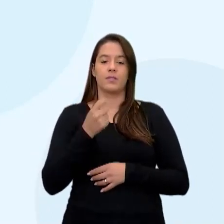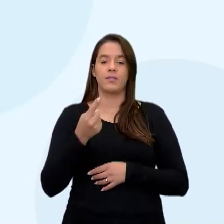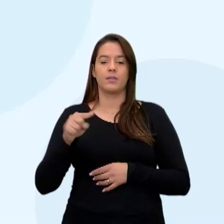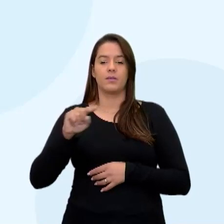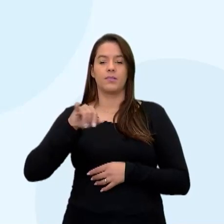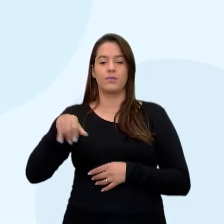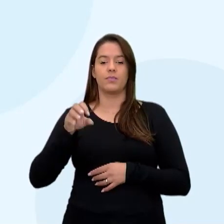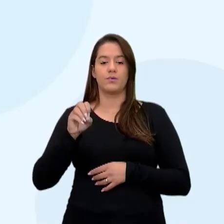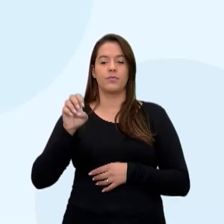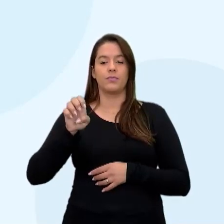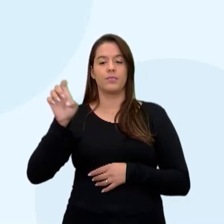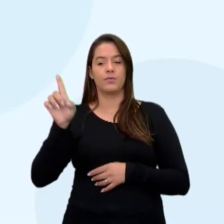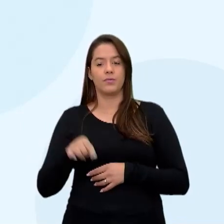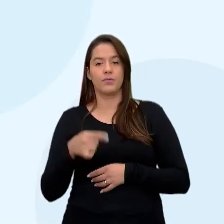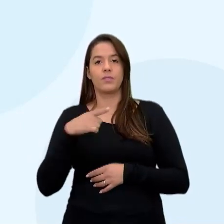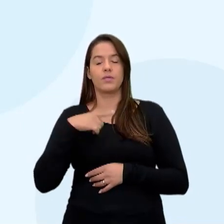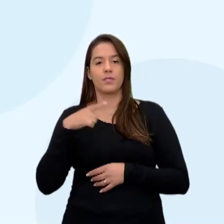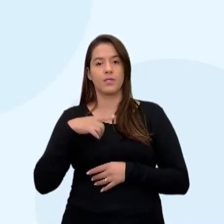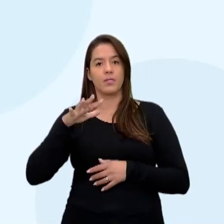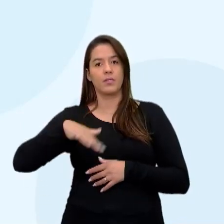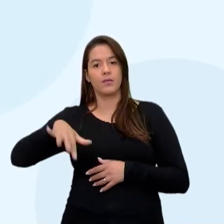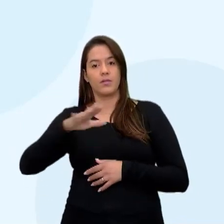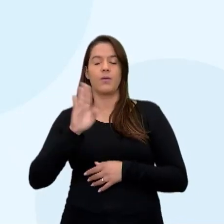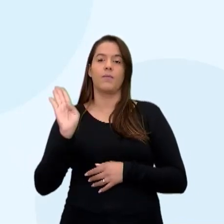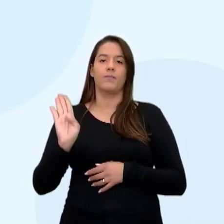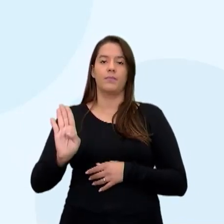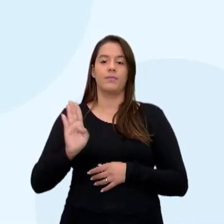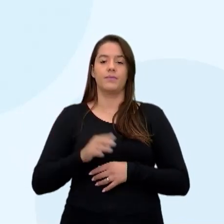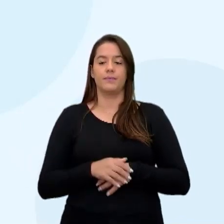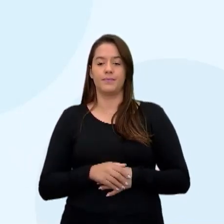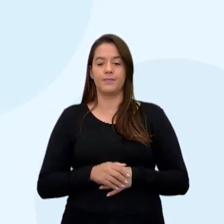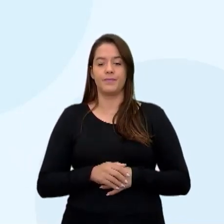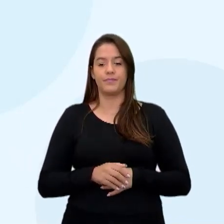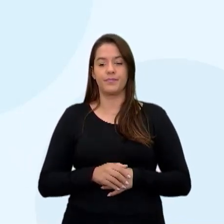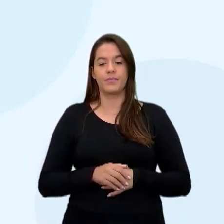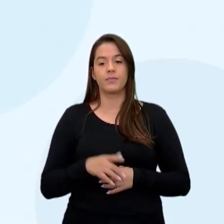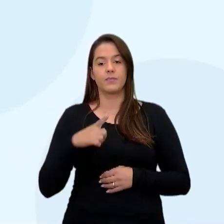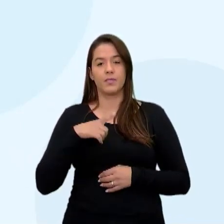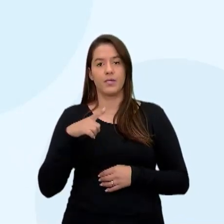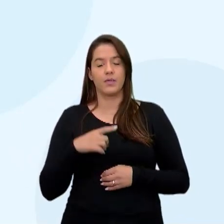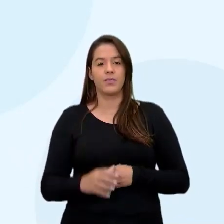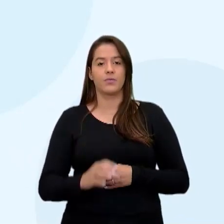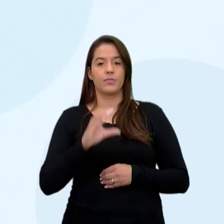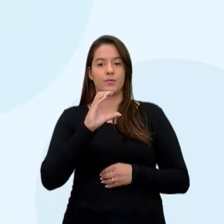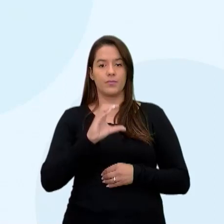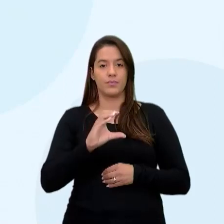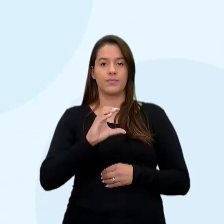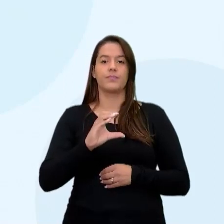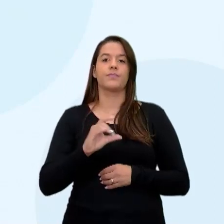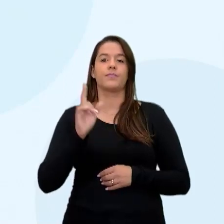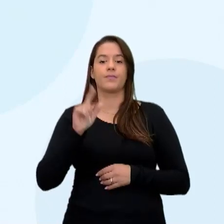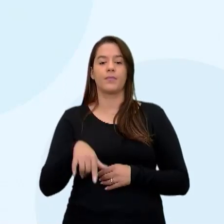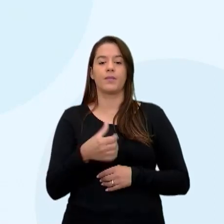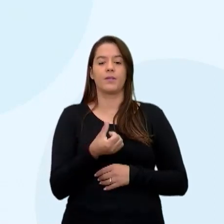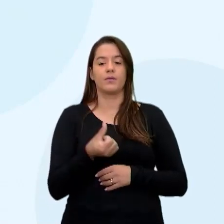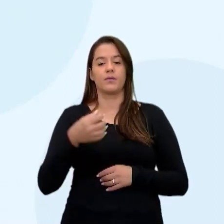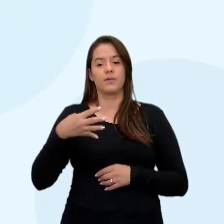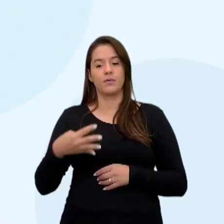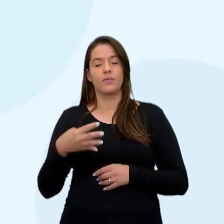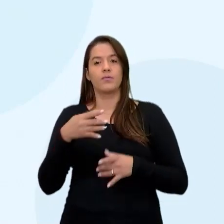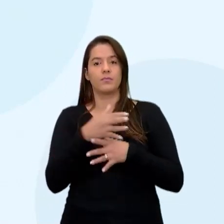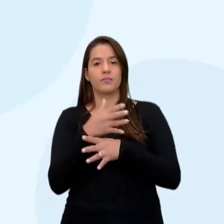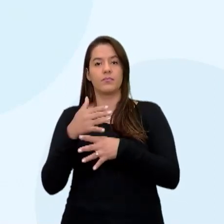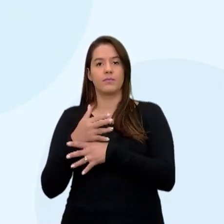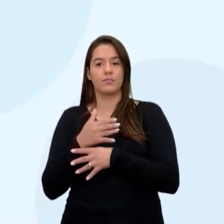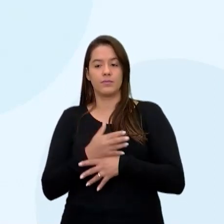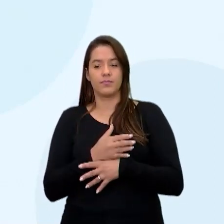Campos também, como sendo capital regional B. Na capital regional C, possui aí 64 cidades aí,